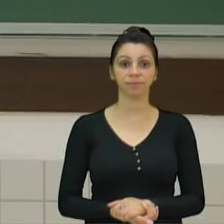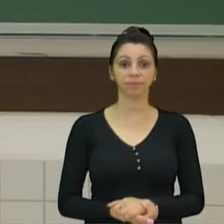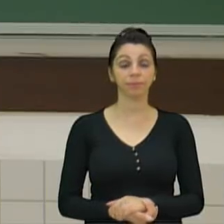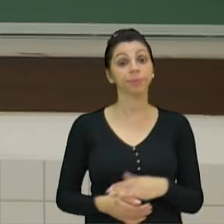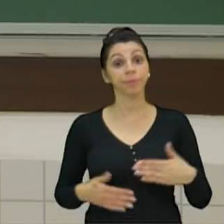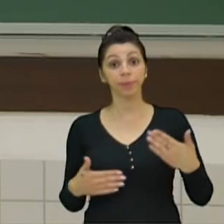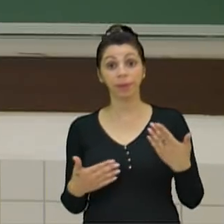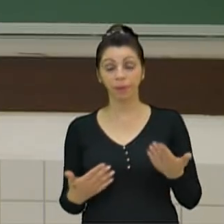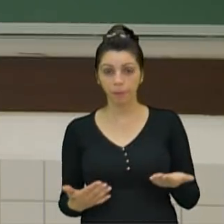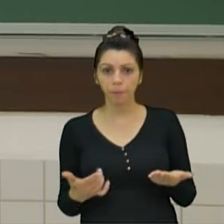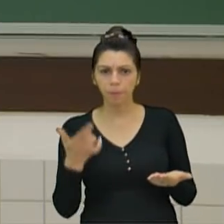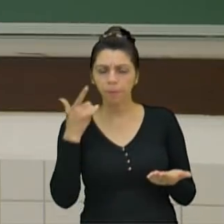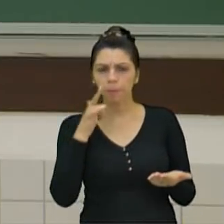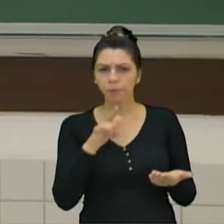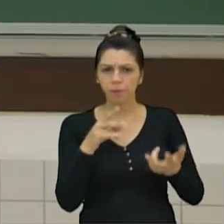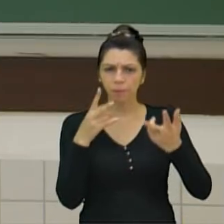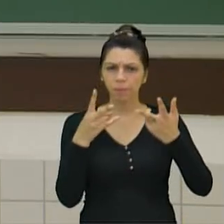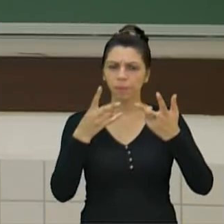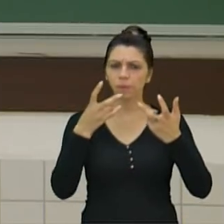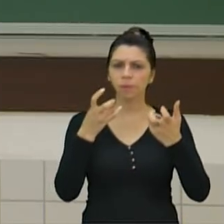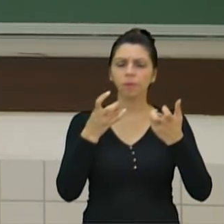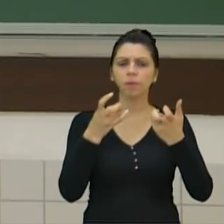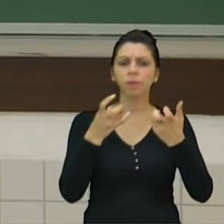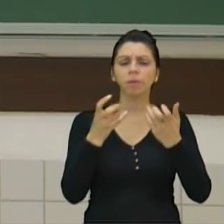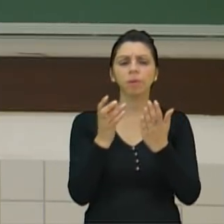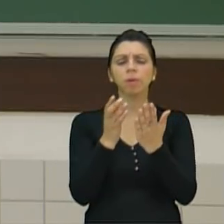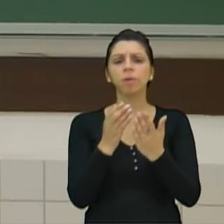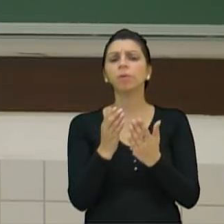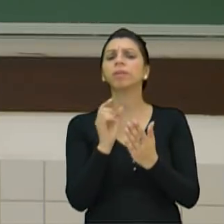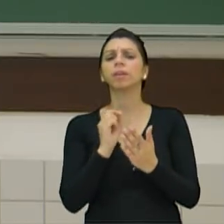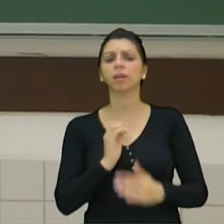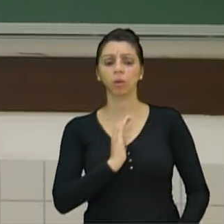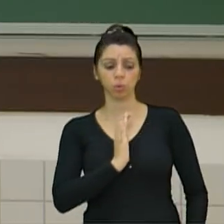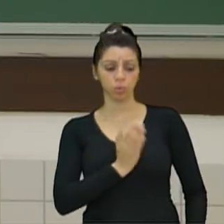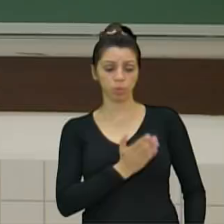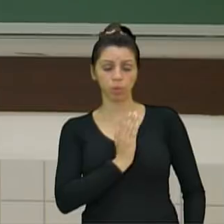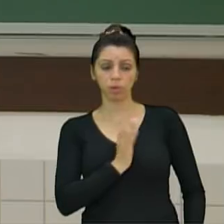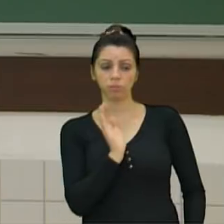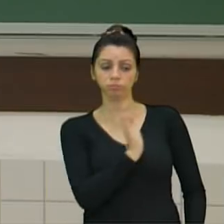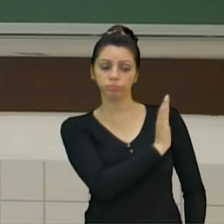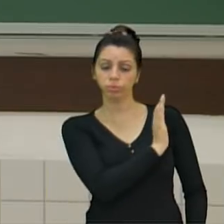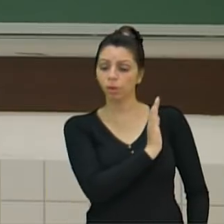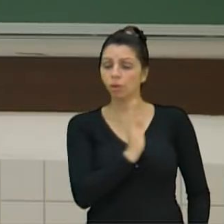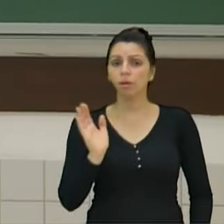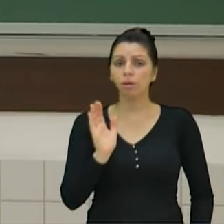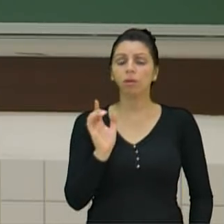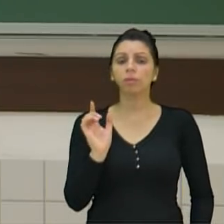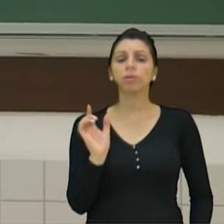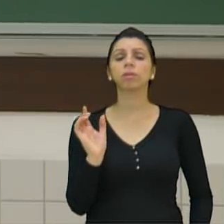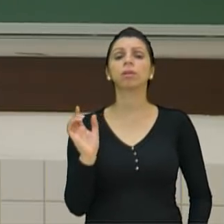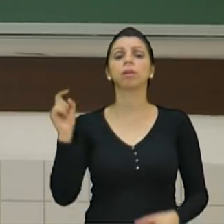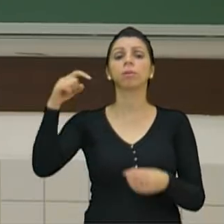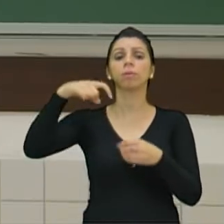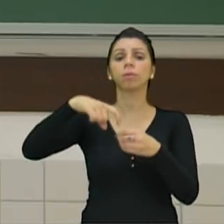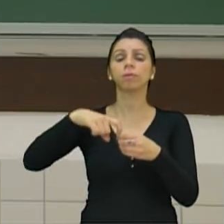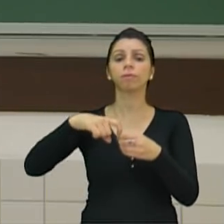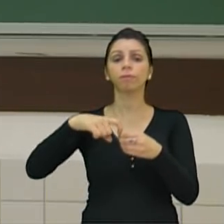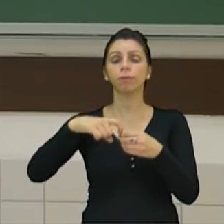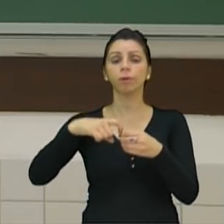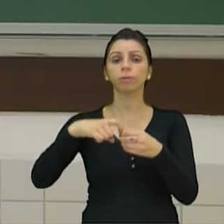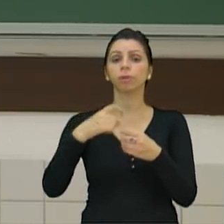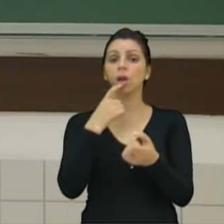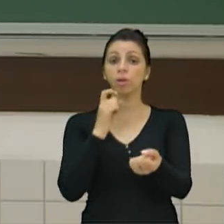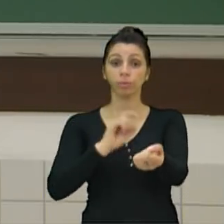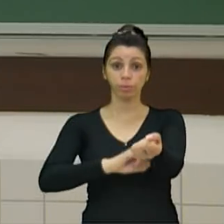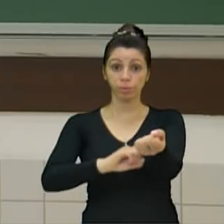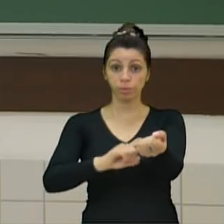E então, conseguiu identificar em qual dos lados, qual câmara do coração que entra o sangue oxigenado? Com esse esqueminha